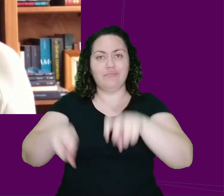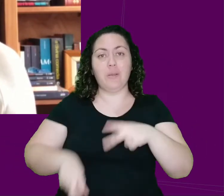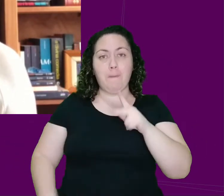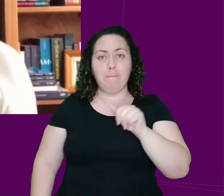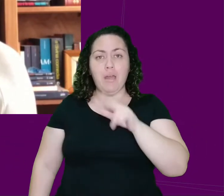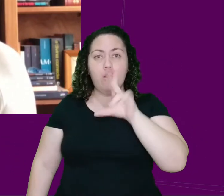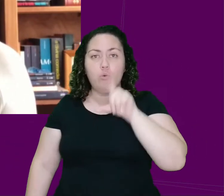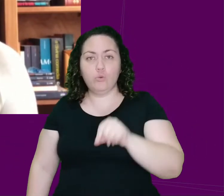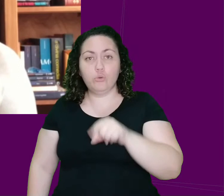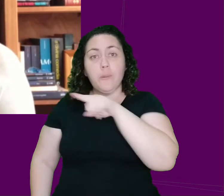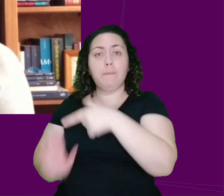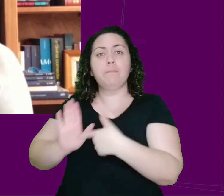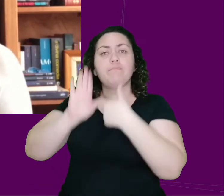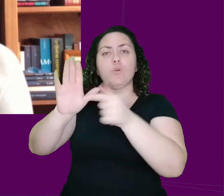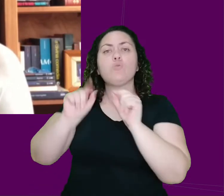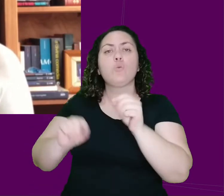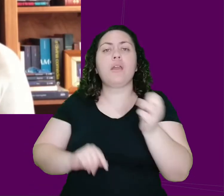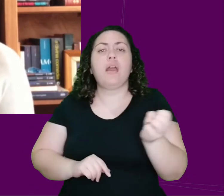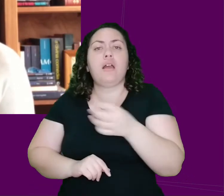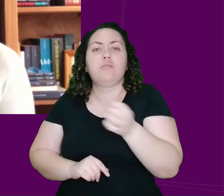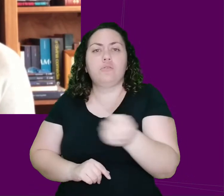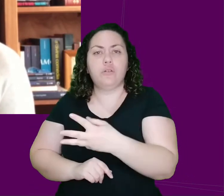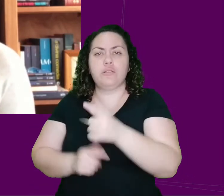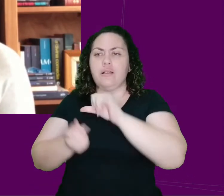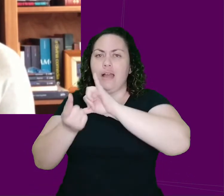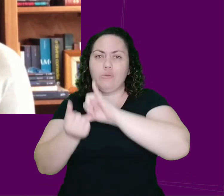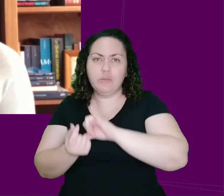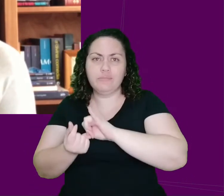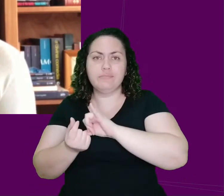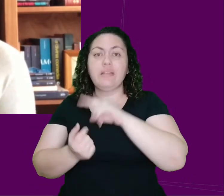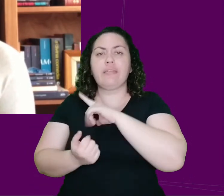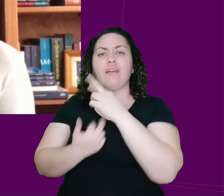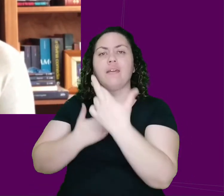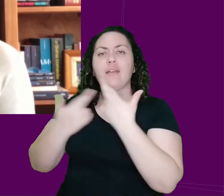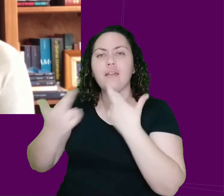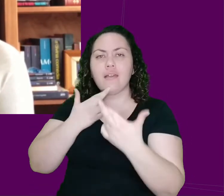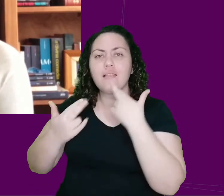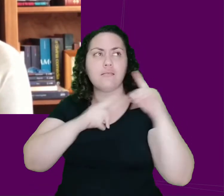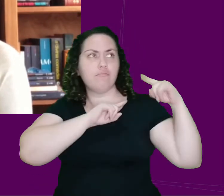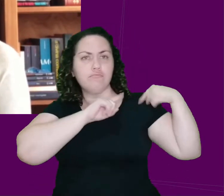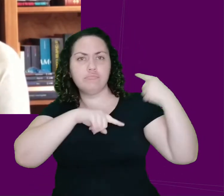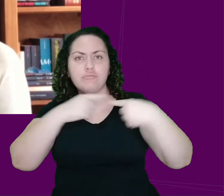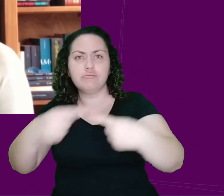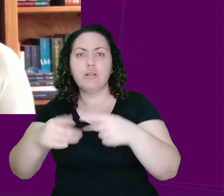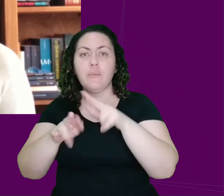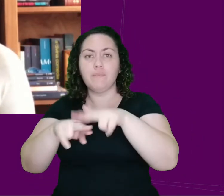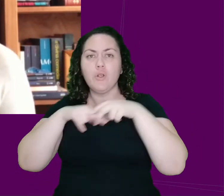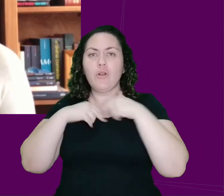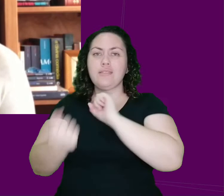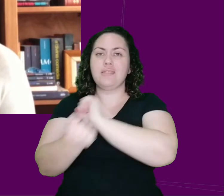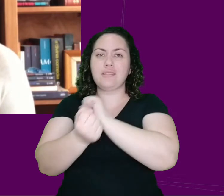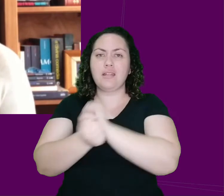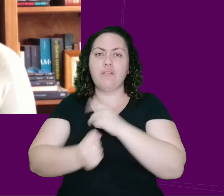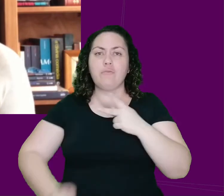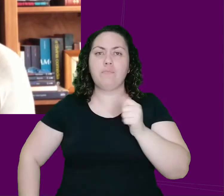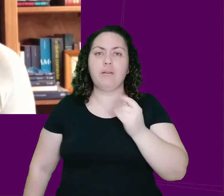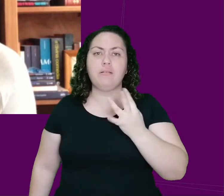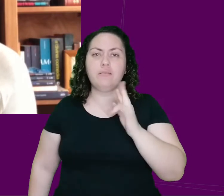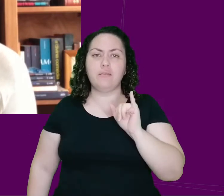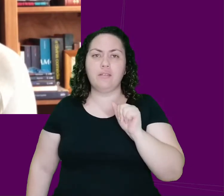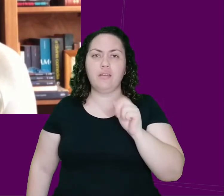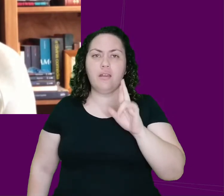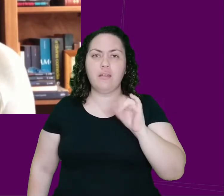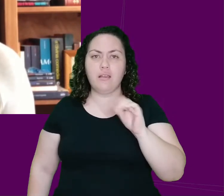Paulo Honório representando uma atualização para o âmbito do capital das relações herdadas do patriarcado escravista. Não